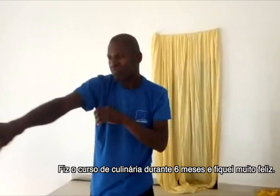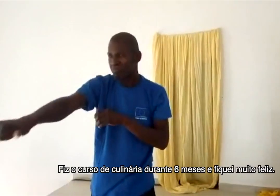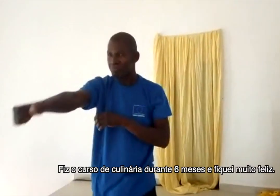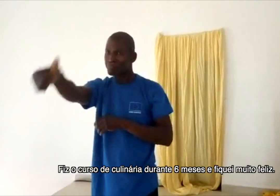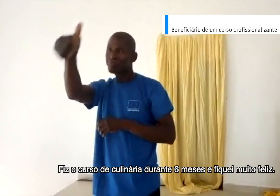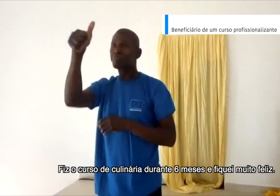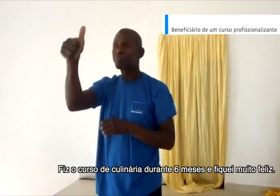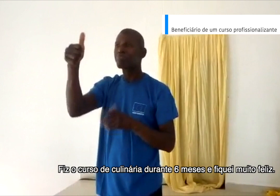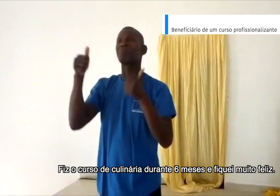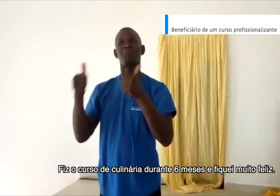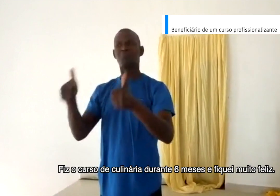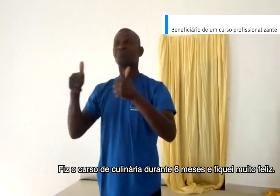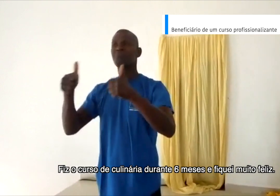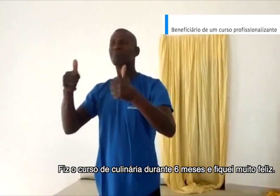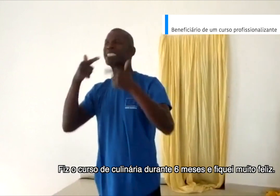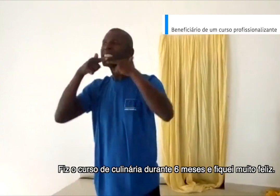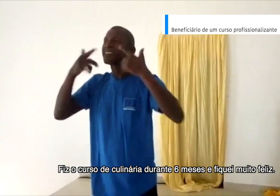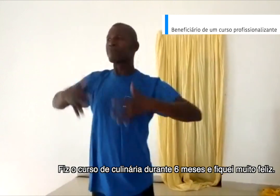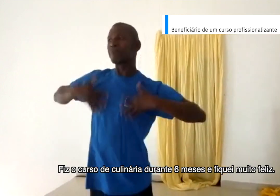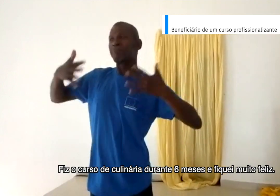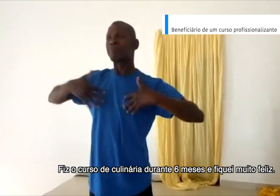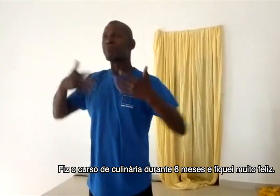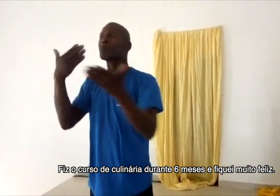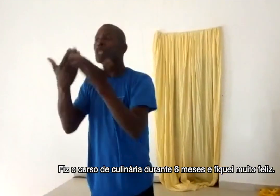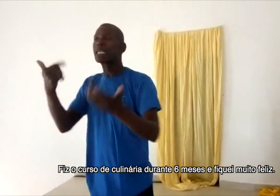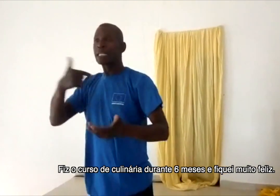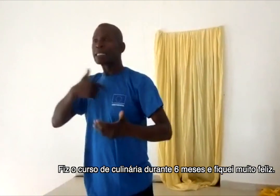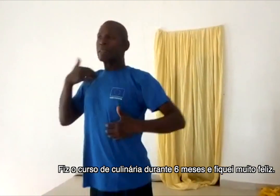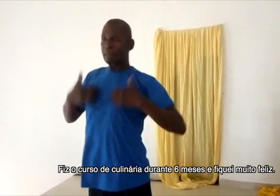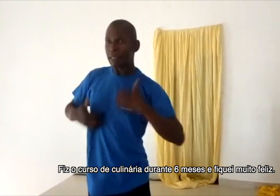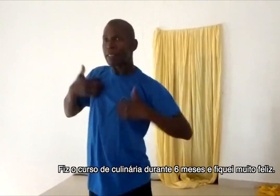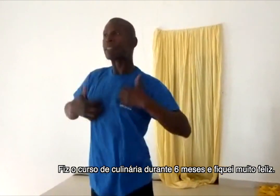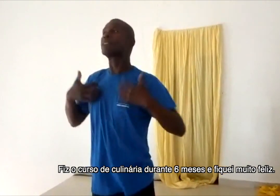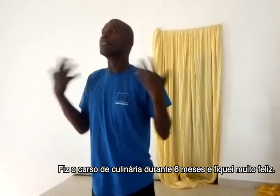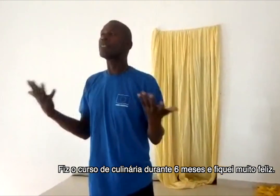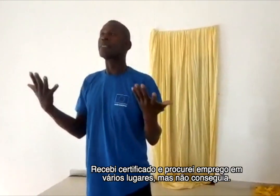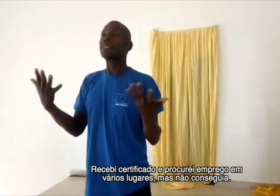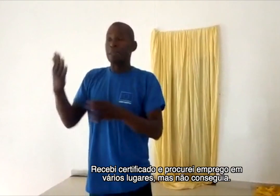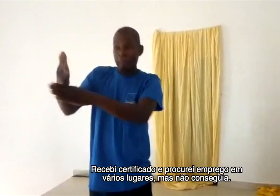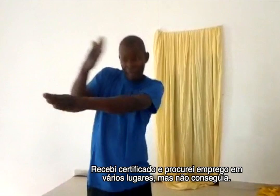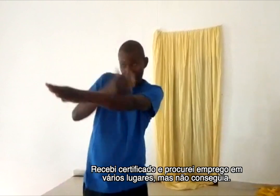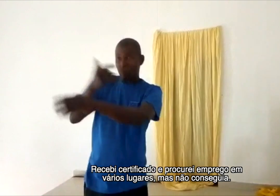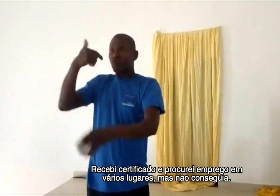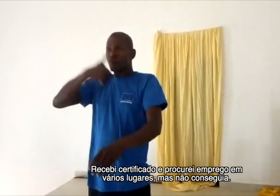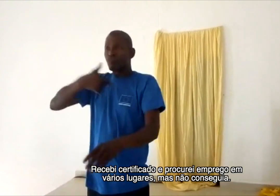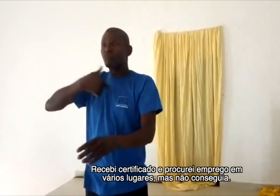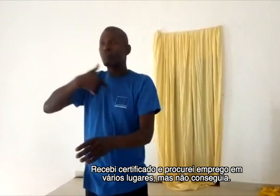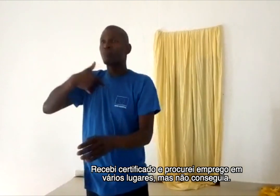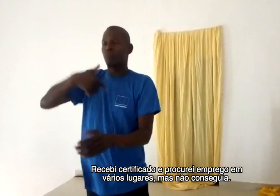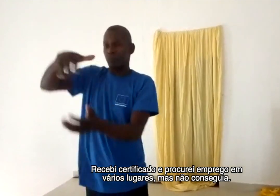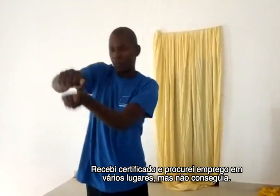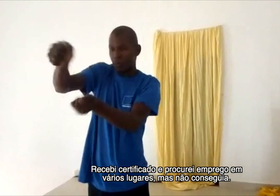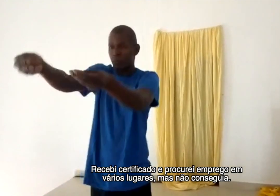Fiz o curso de culinária durante 6 meses e fiquei muito feliz. Recebi